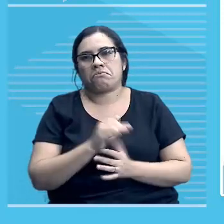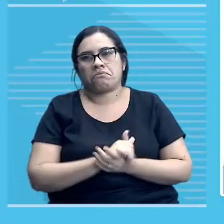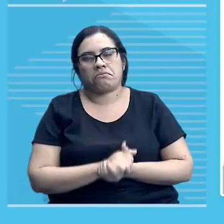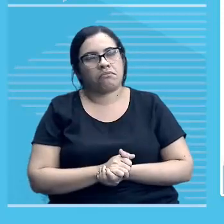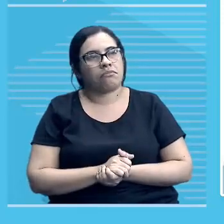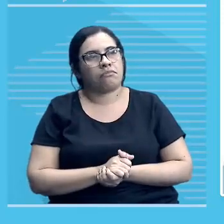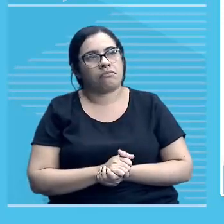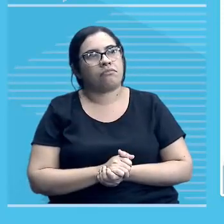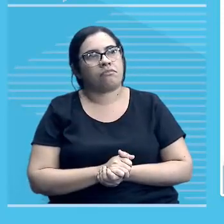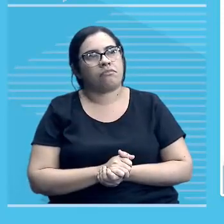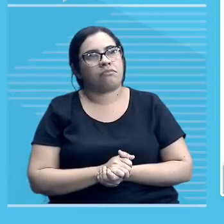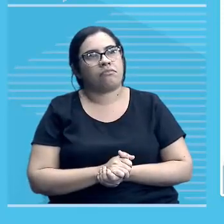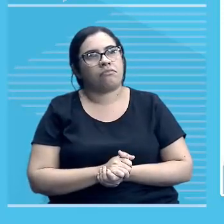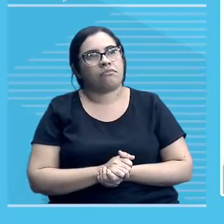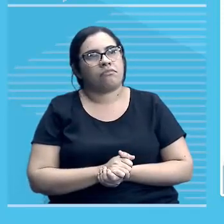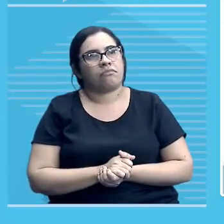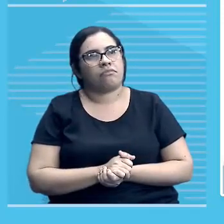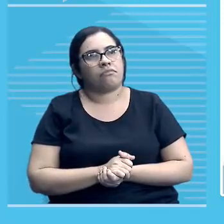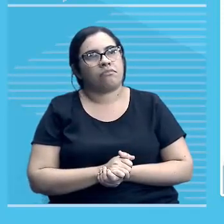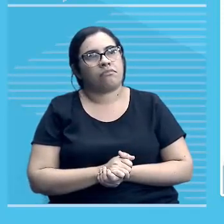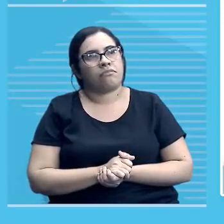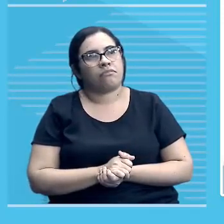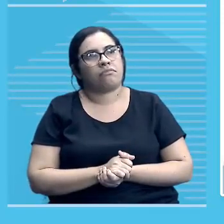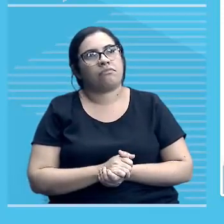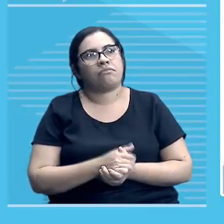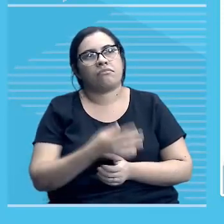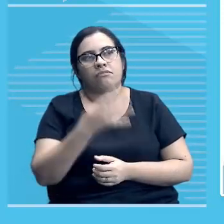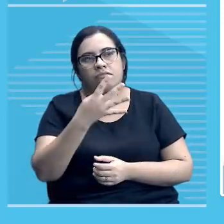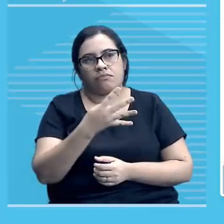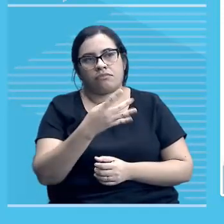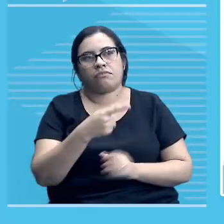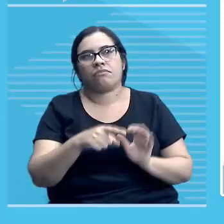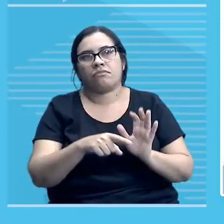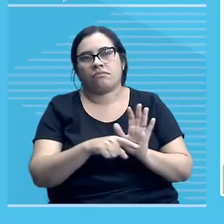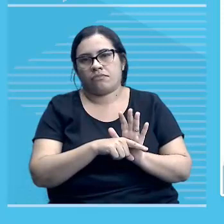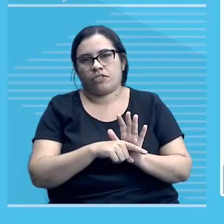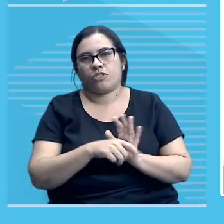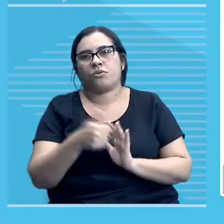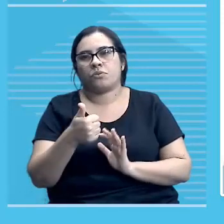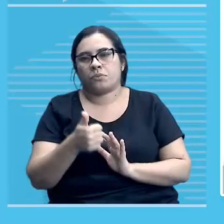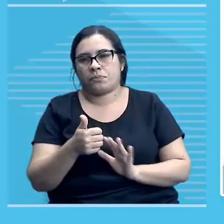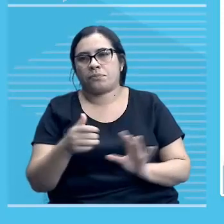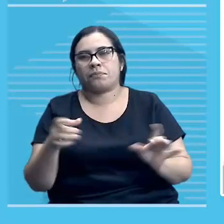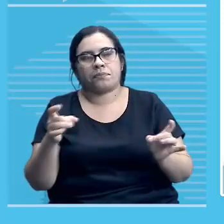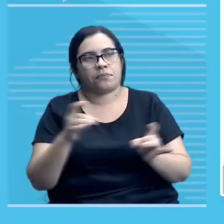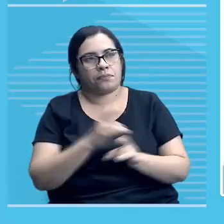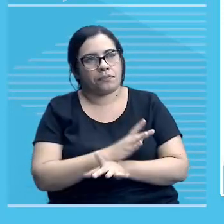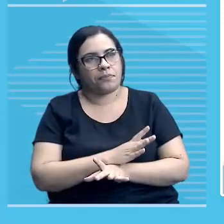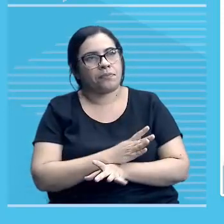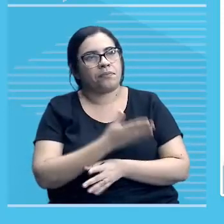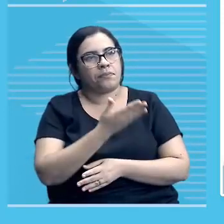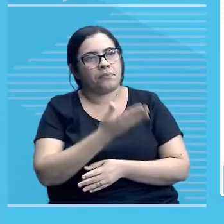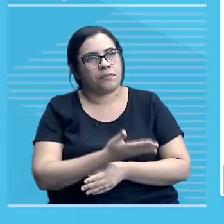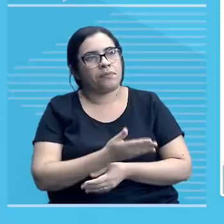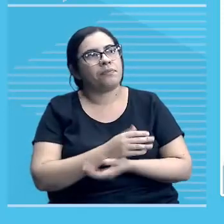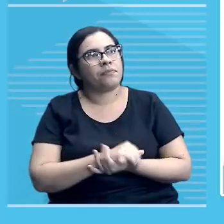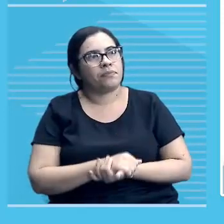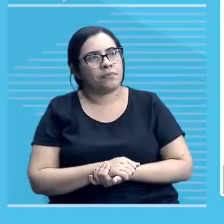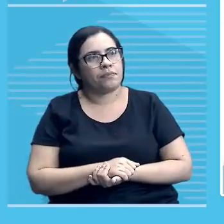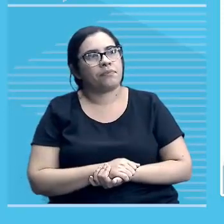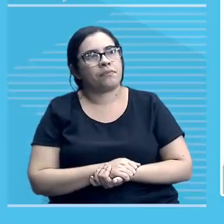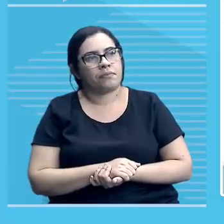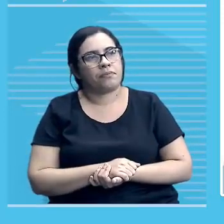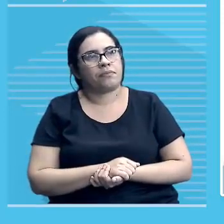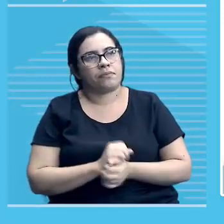Olha aí, então a solução, 4 e menos 1. Quando falar achar as raízes, é exatamente o x que ele